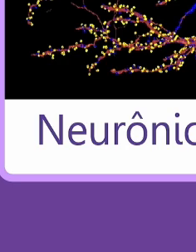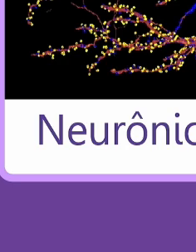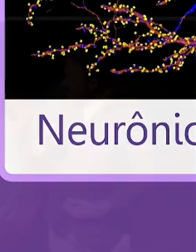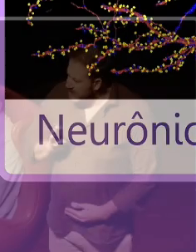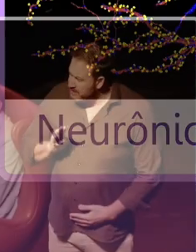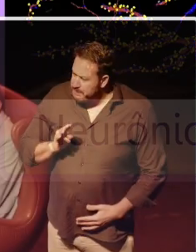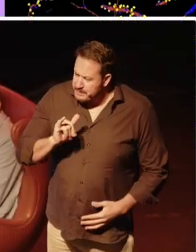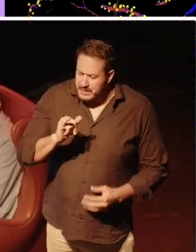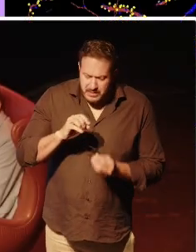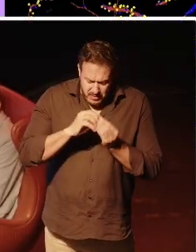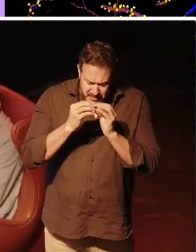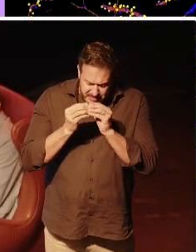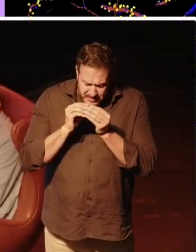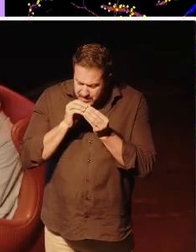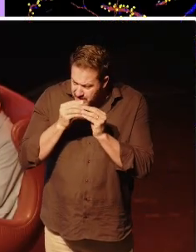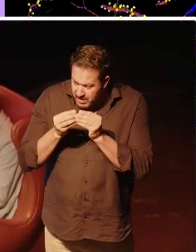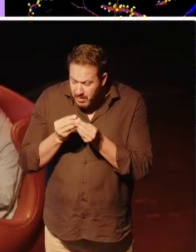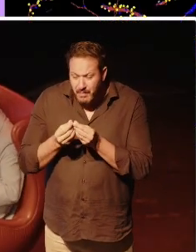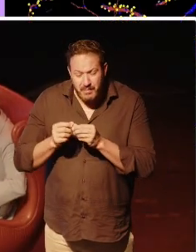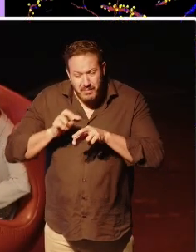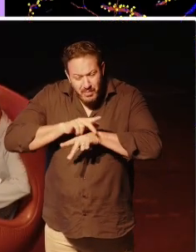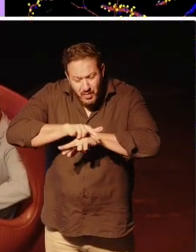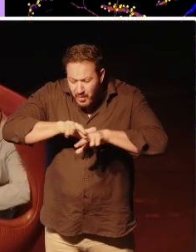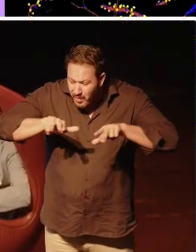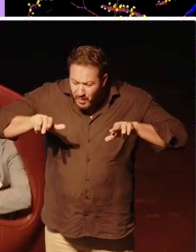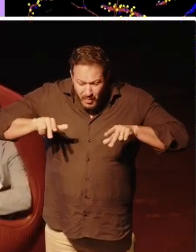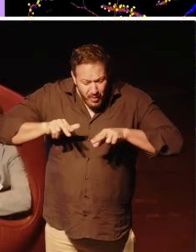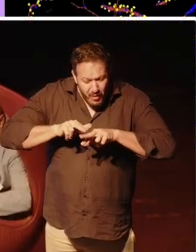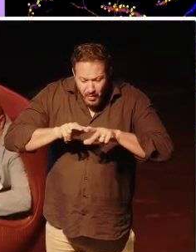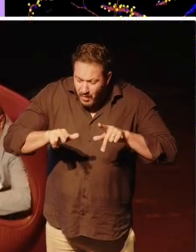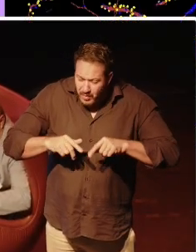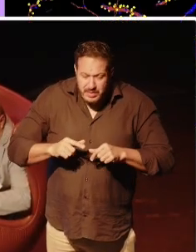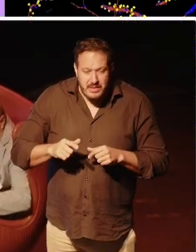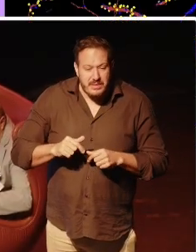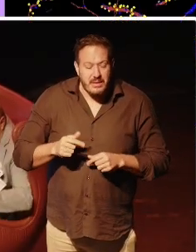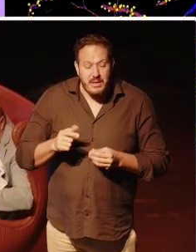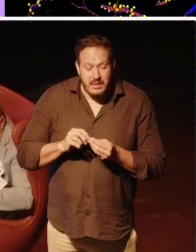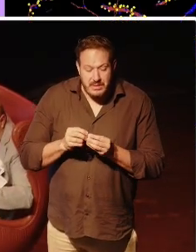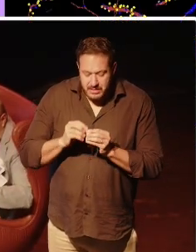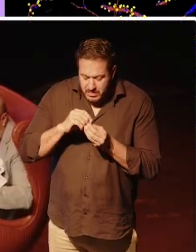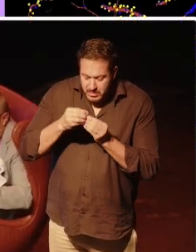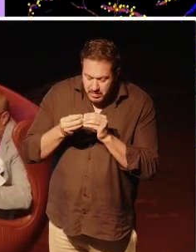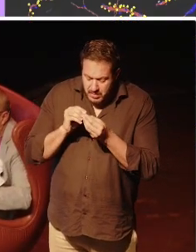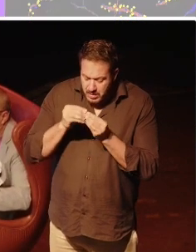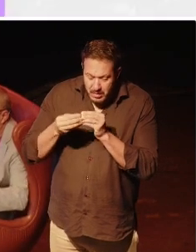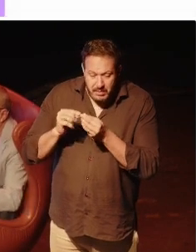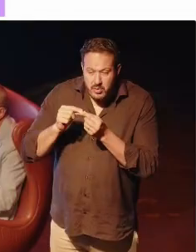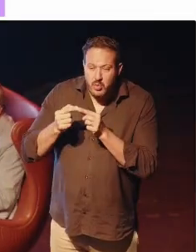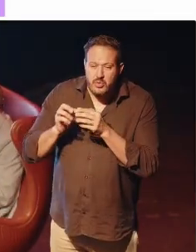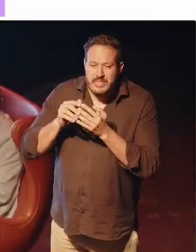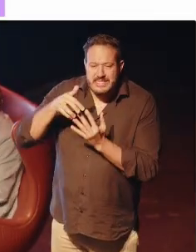neurônios e muitas centenas de bilhões de comunicação.